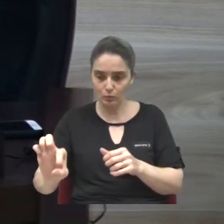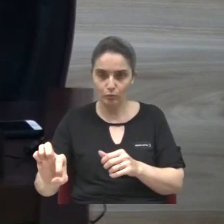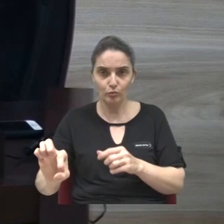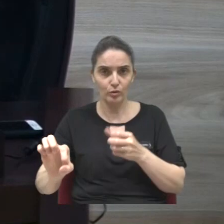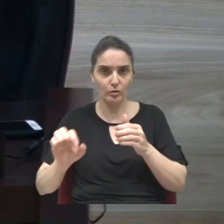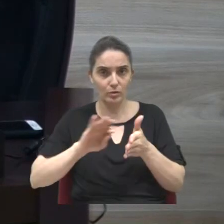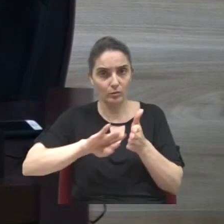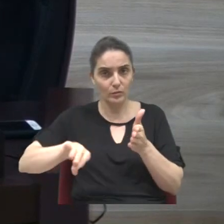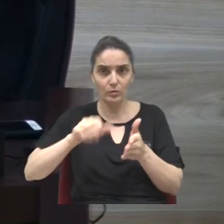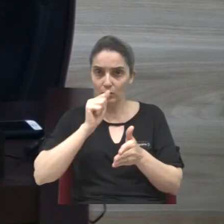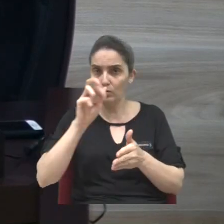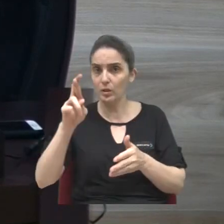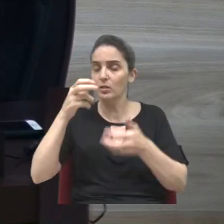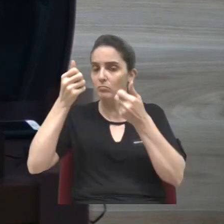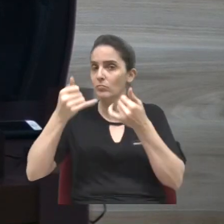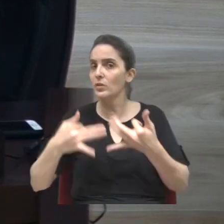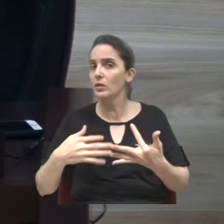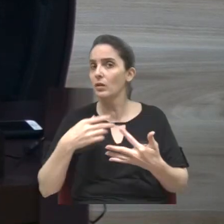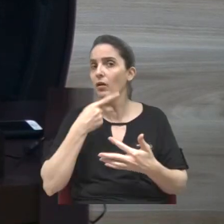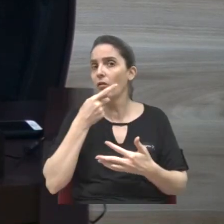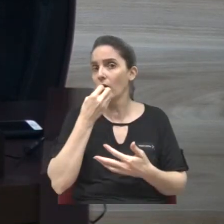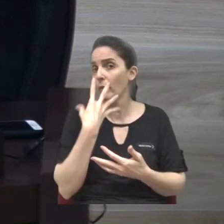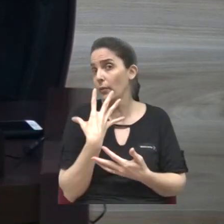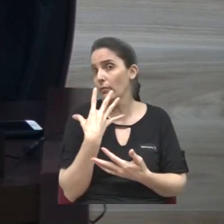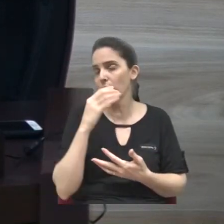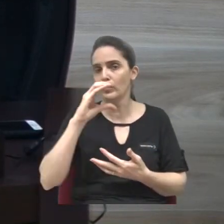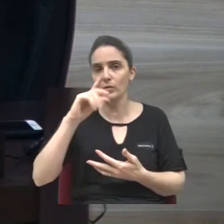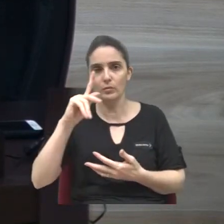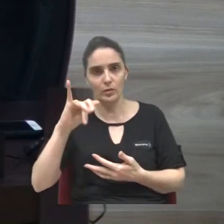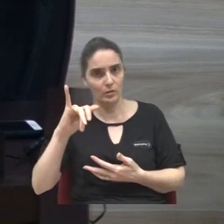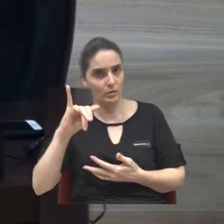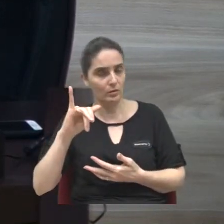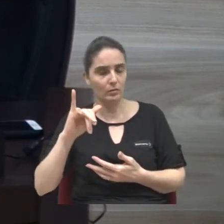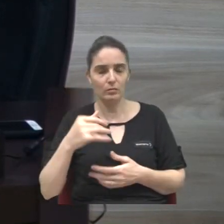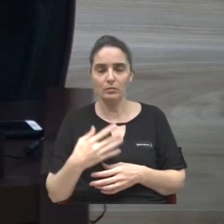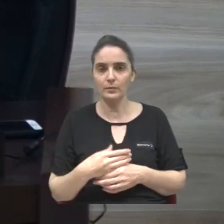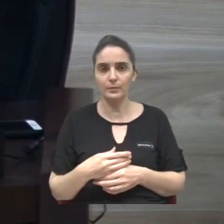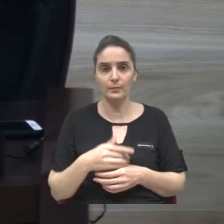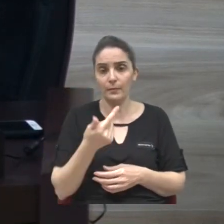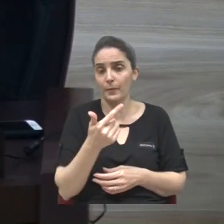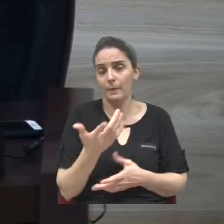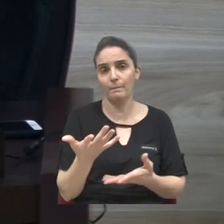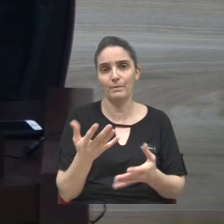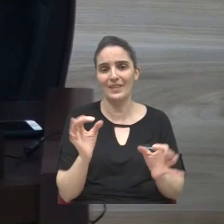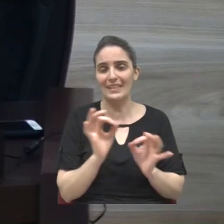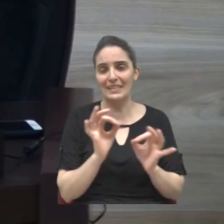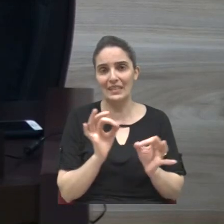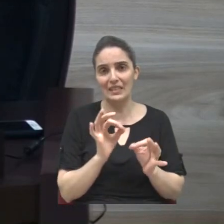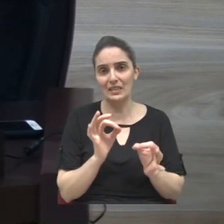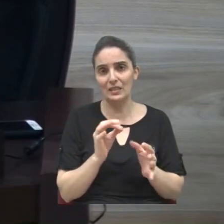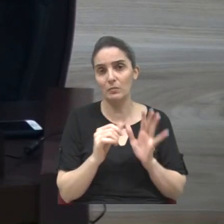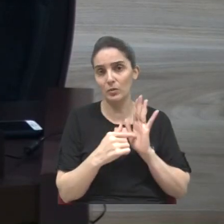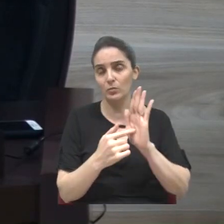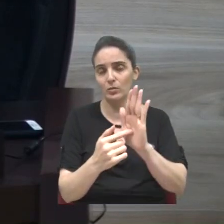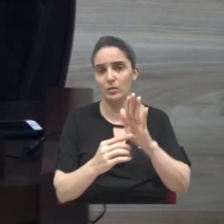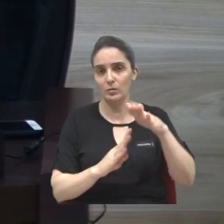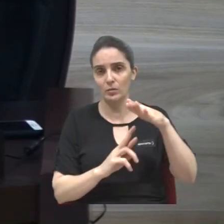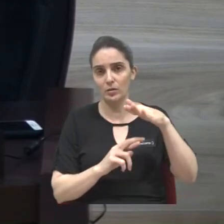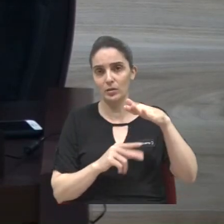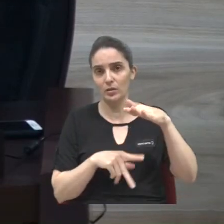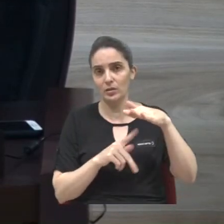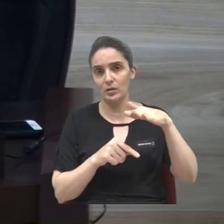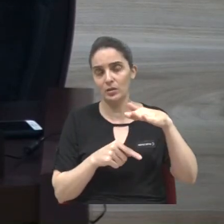benefício. A CPI não encontrou indícios de que a empresa BRK tenha adotado